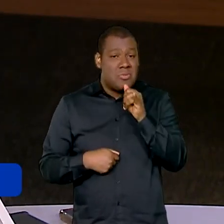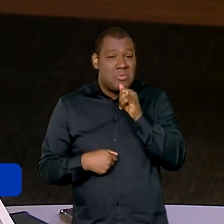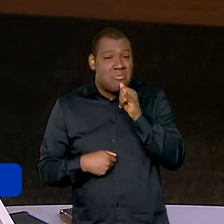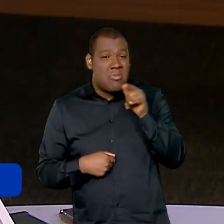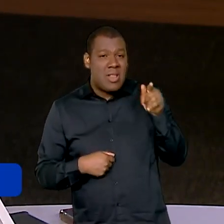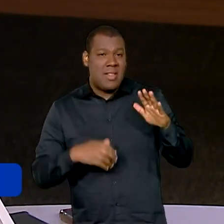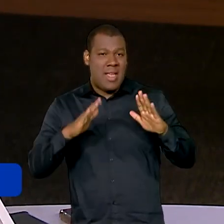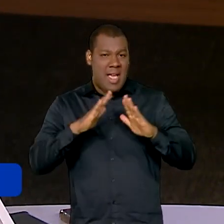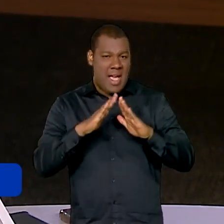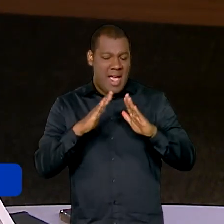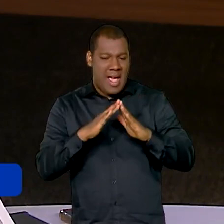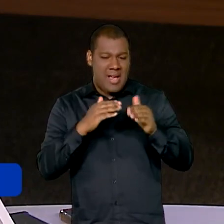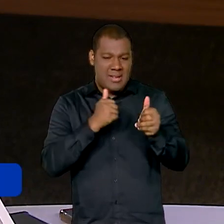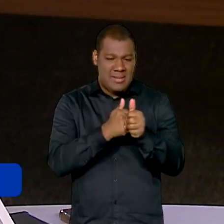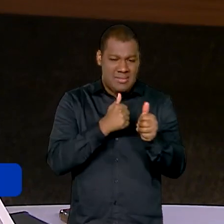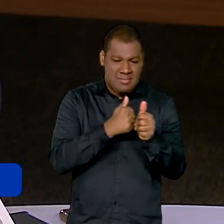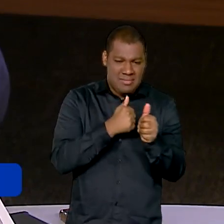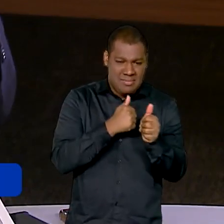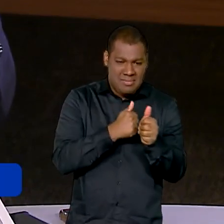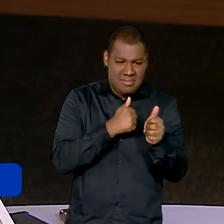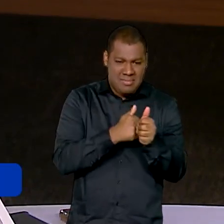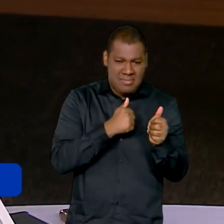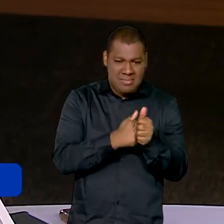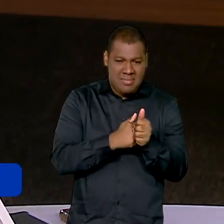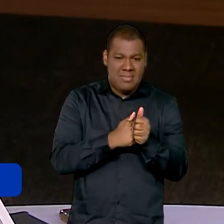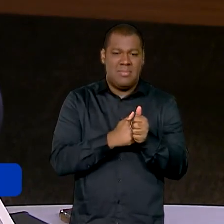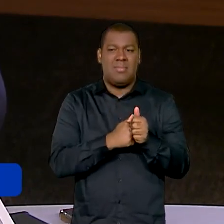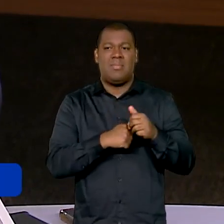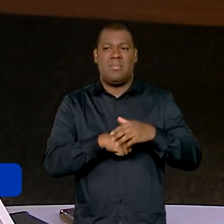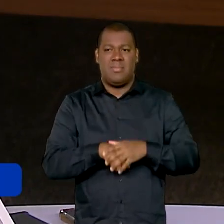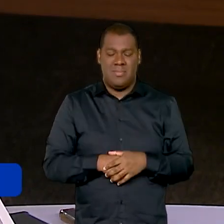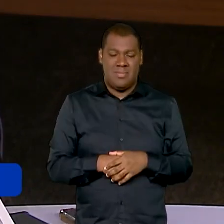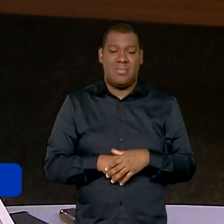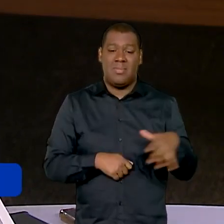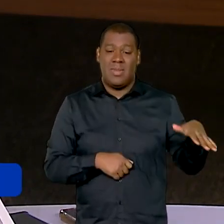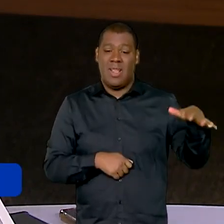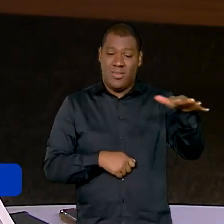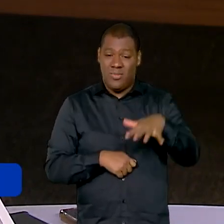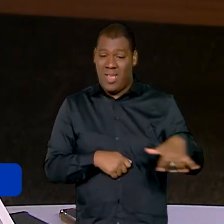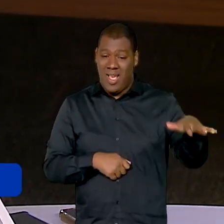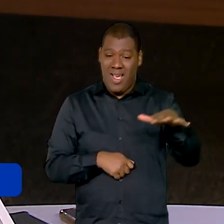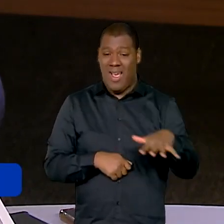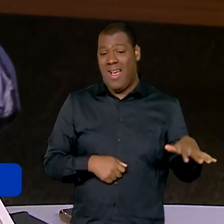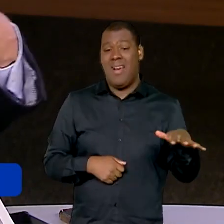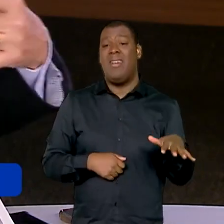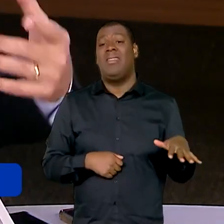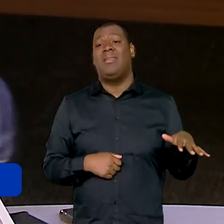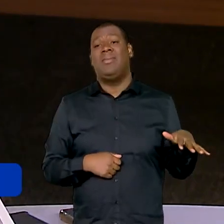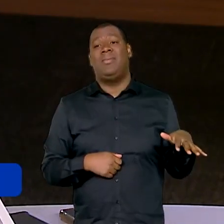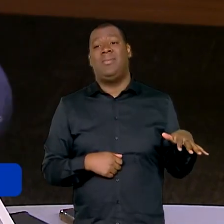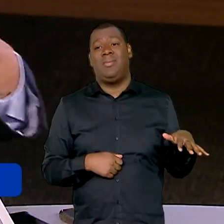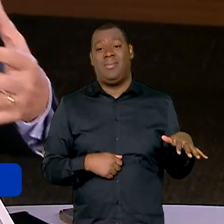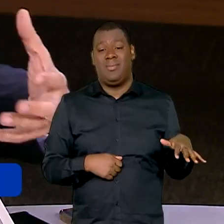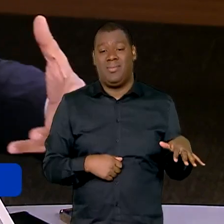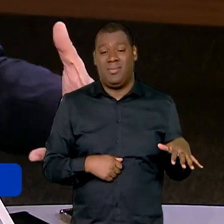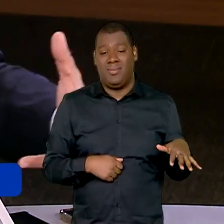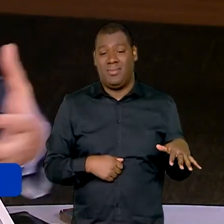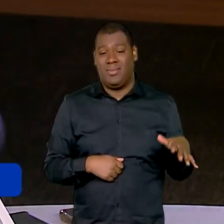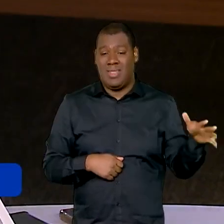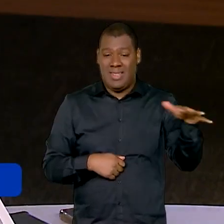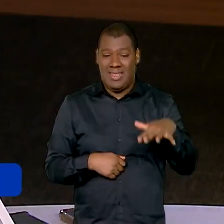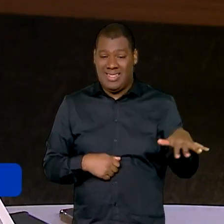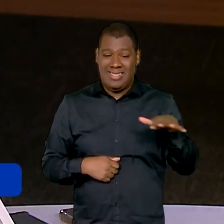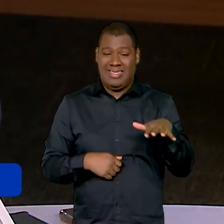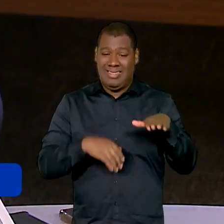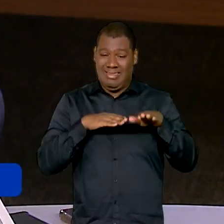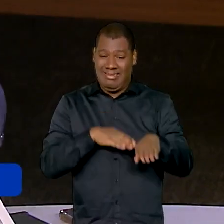obstruindo. Numa macro-drenagem, em geral, são áreas muito adensadas e isso complica trânsito. Você tem